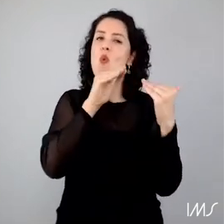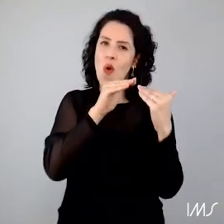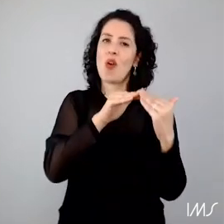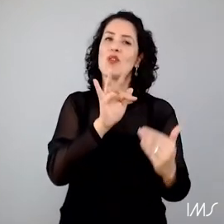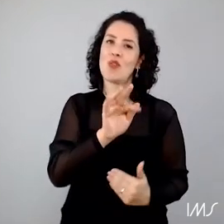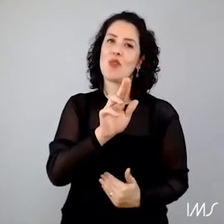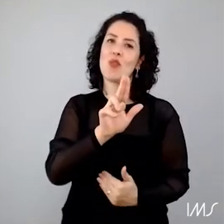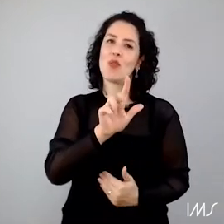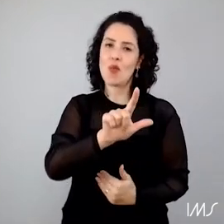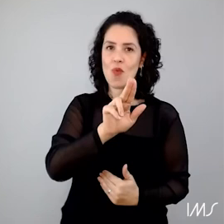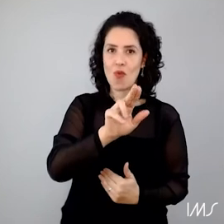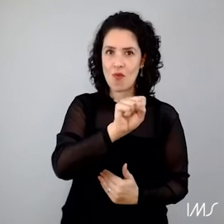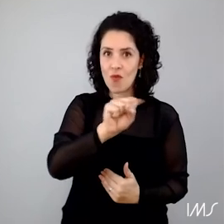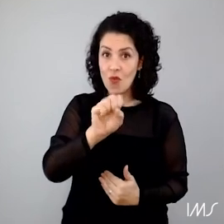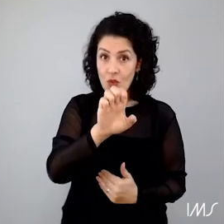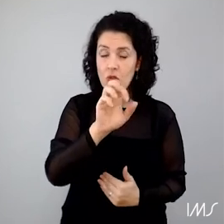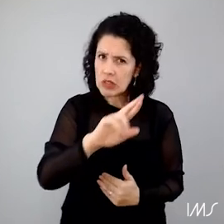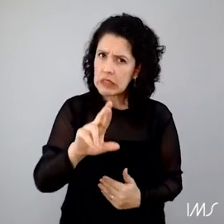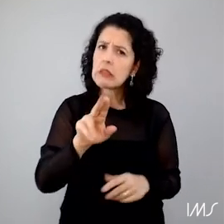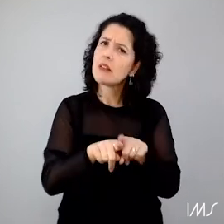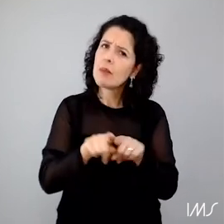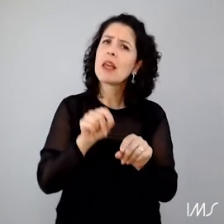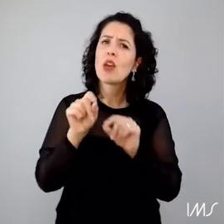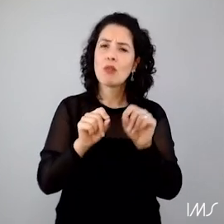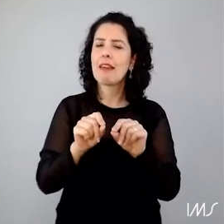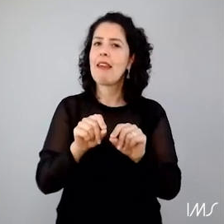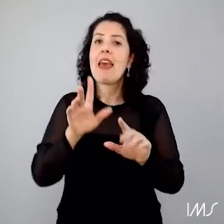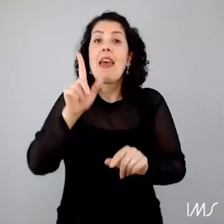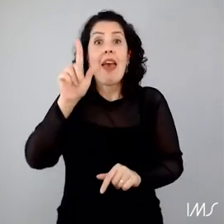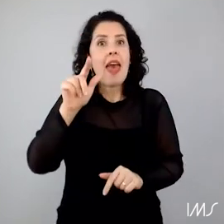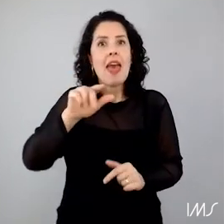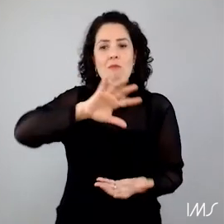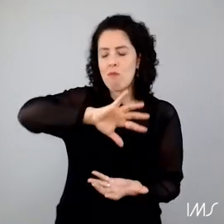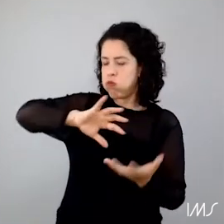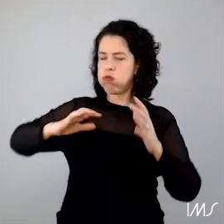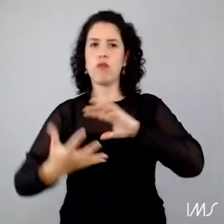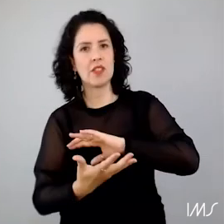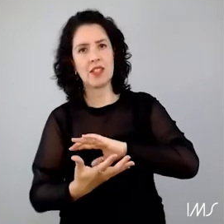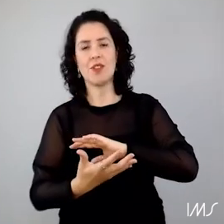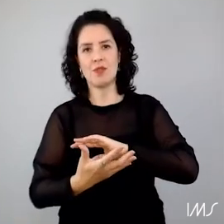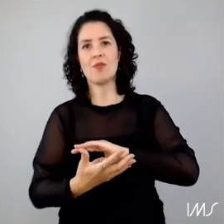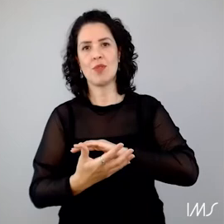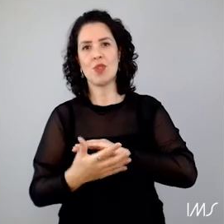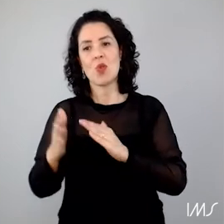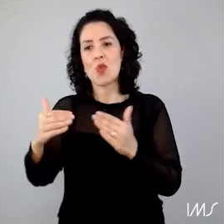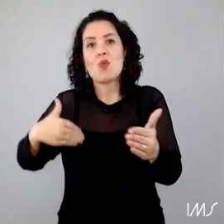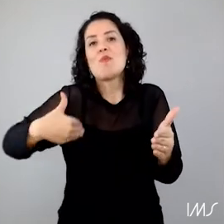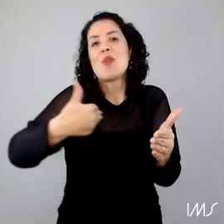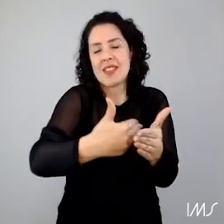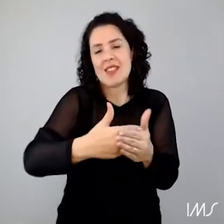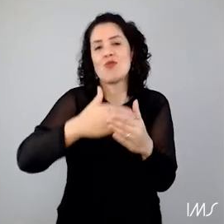dos processos de comunicação, né, através de um processo crescente, né,